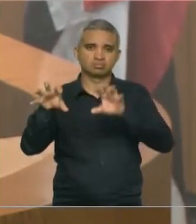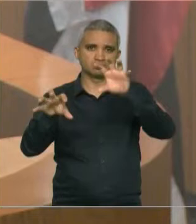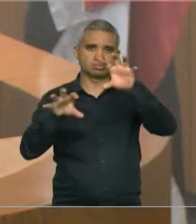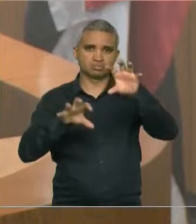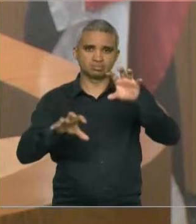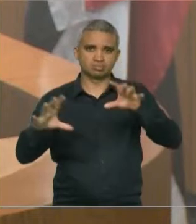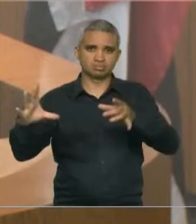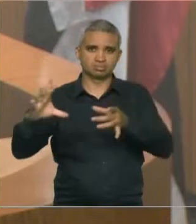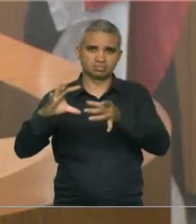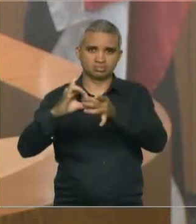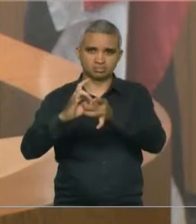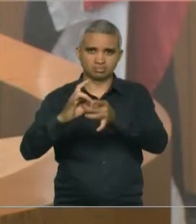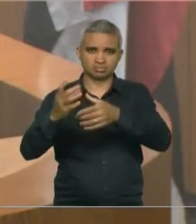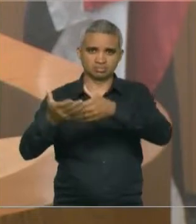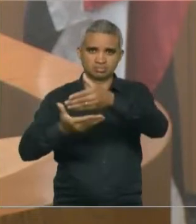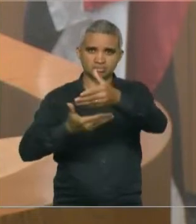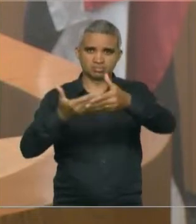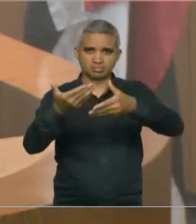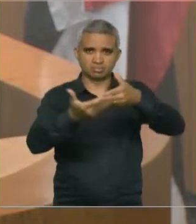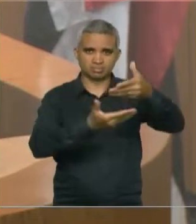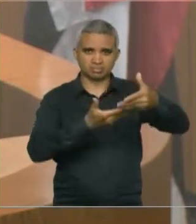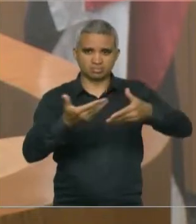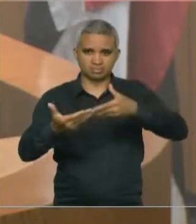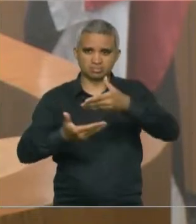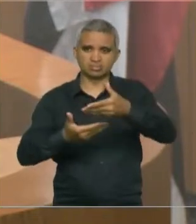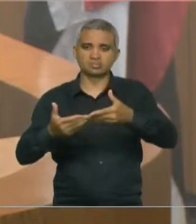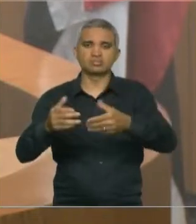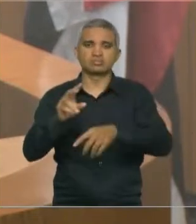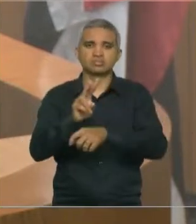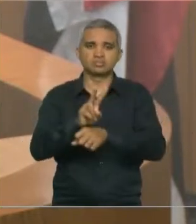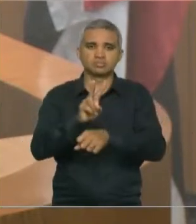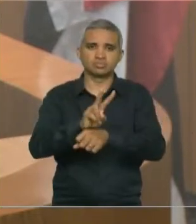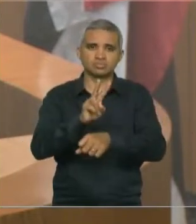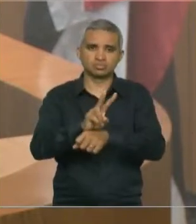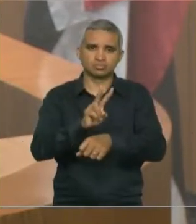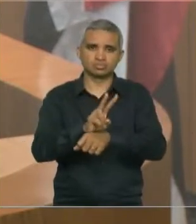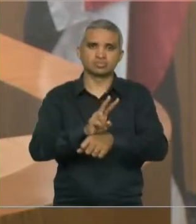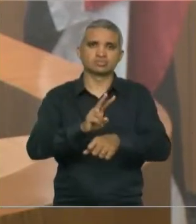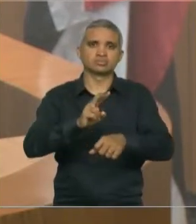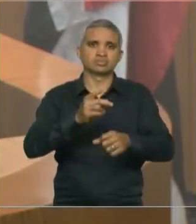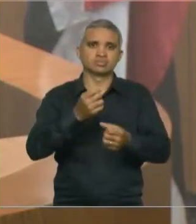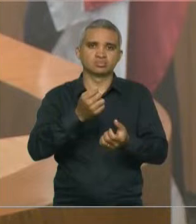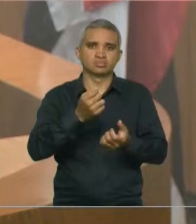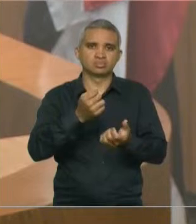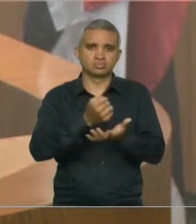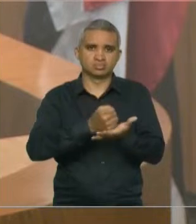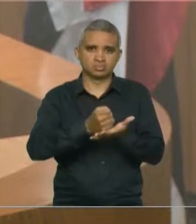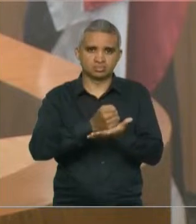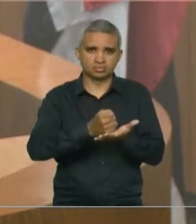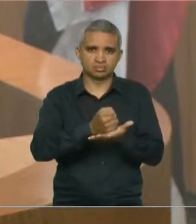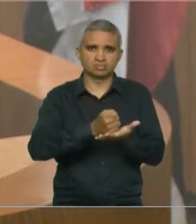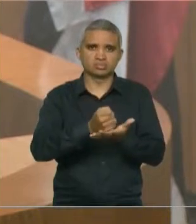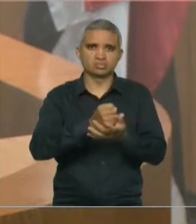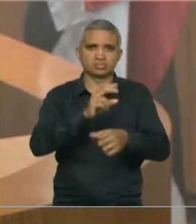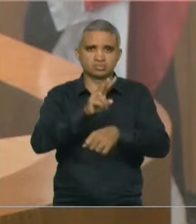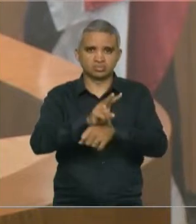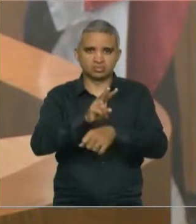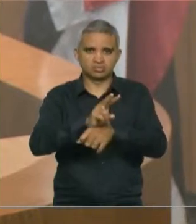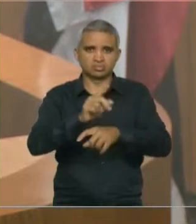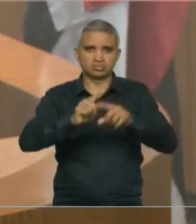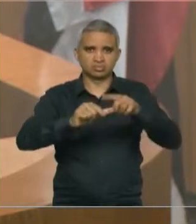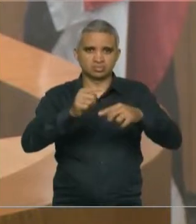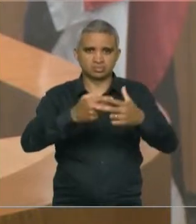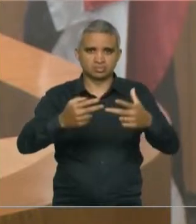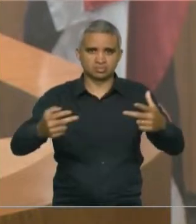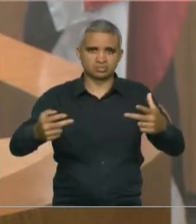para preservar melhor o equipamento hospitalar, fazer um bom uso dele, otimizar o recurso, não